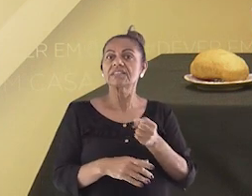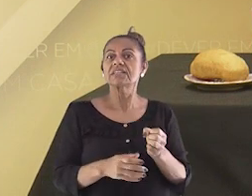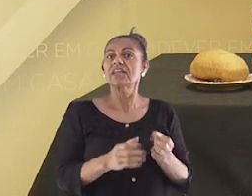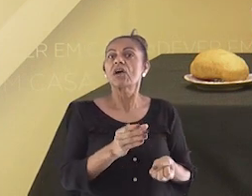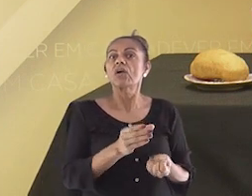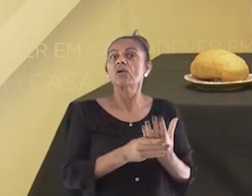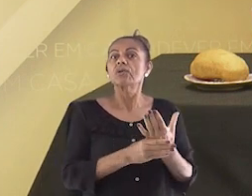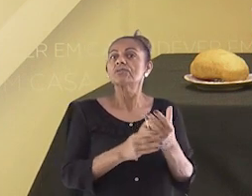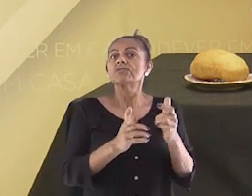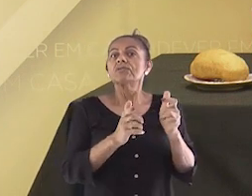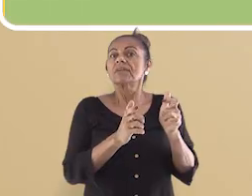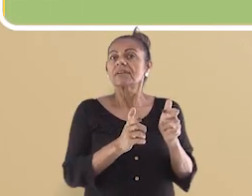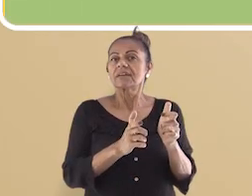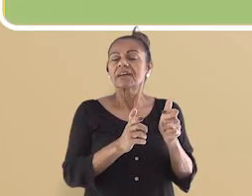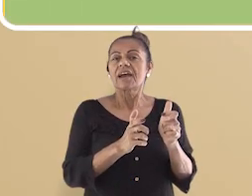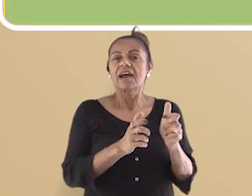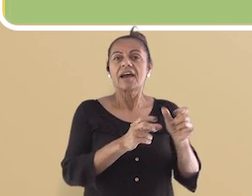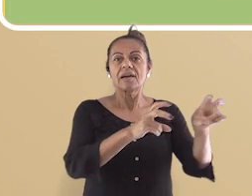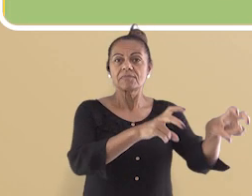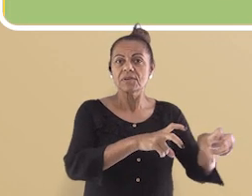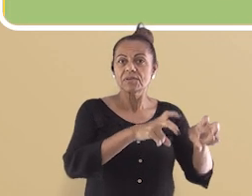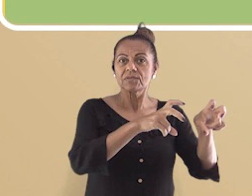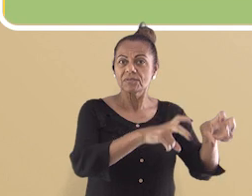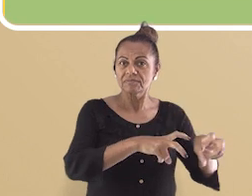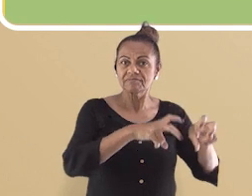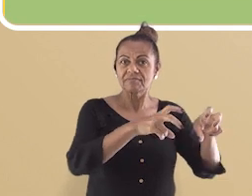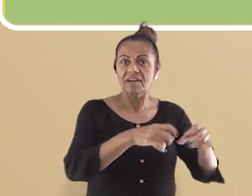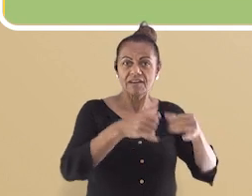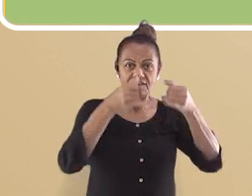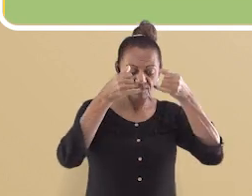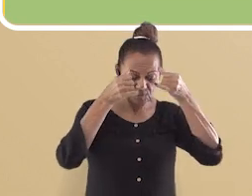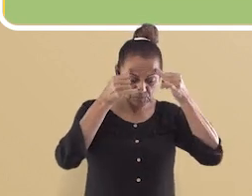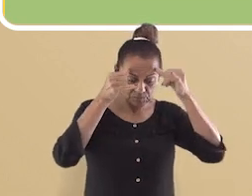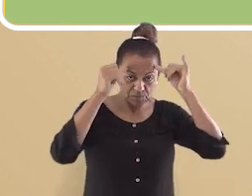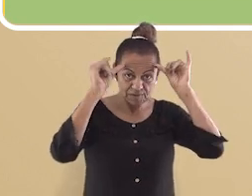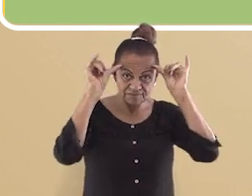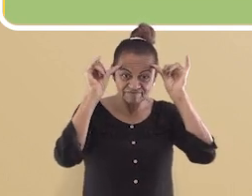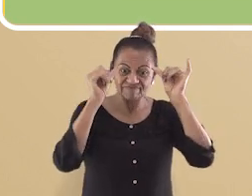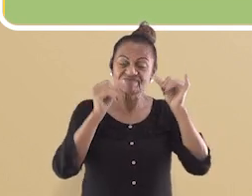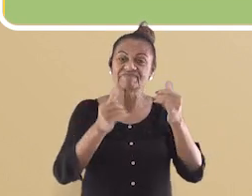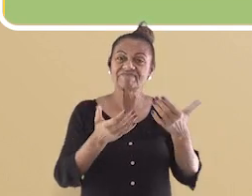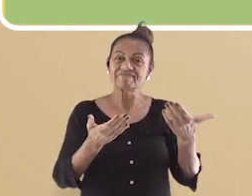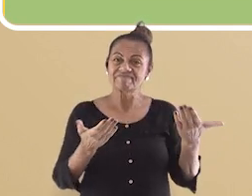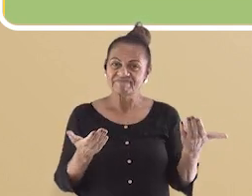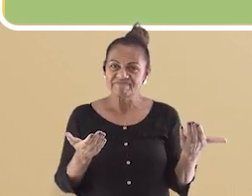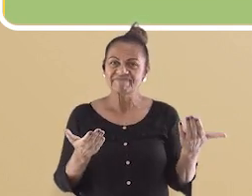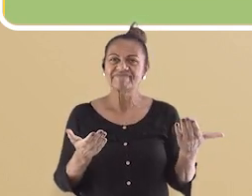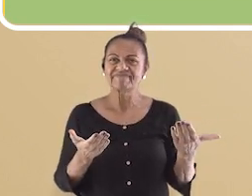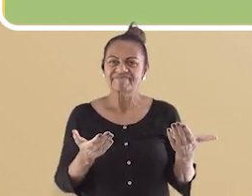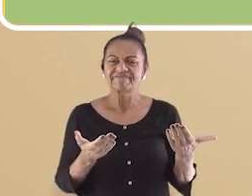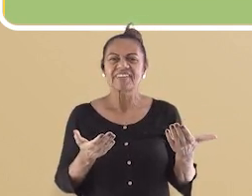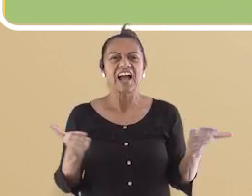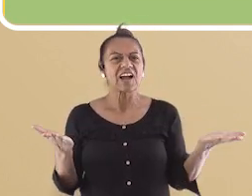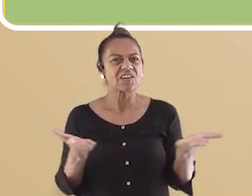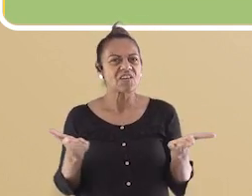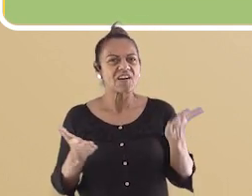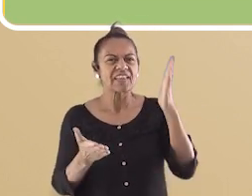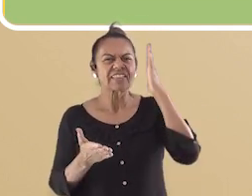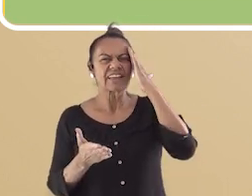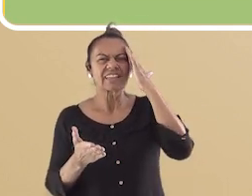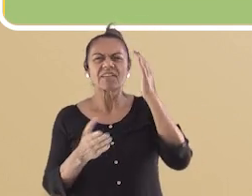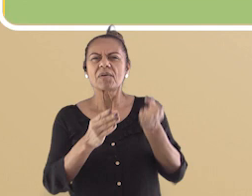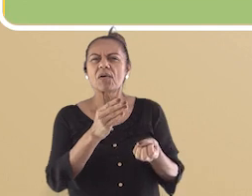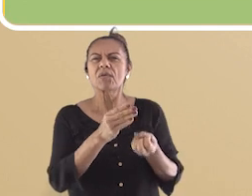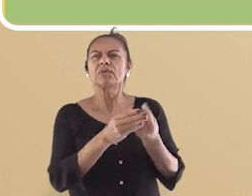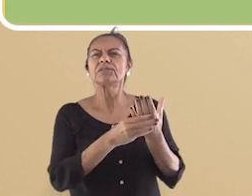pecuária, dos bovinos. Bom, agora que entendemos as origens dos alimentos e o processo de industrialização que